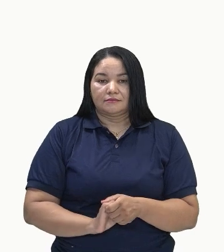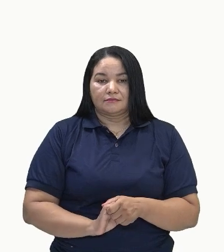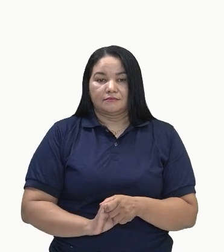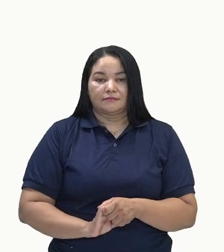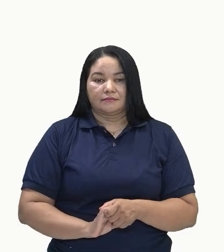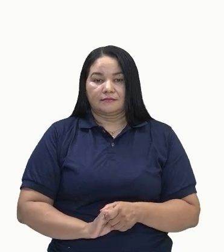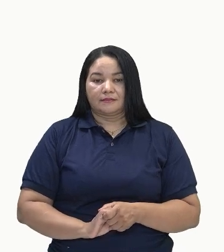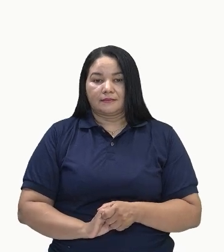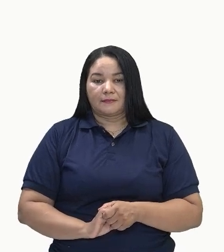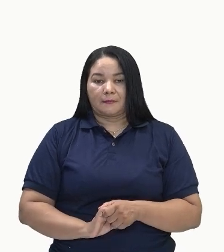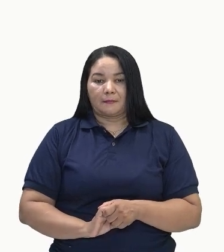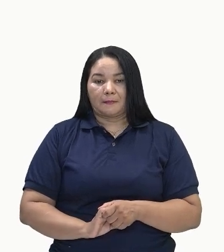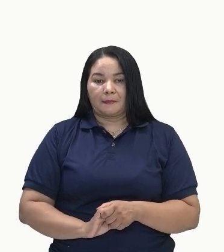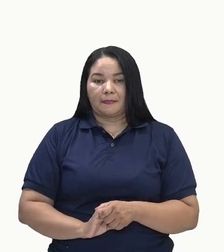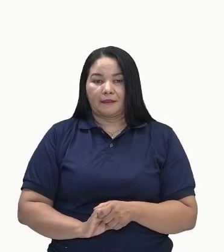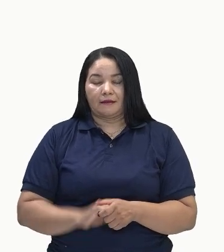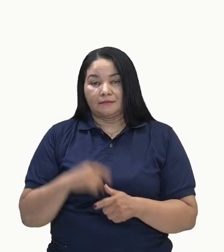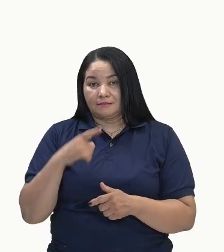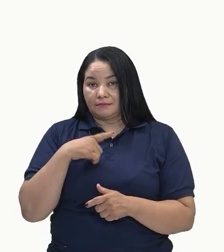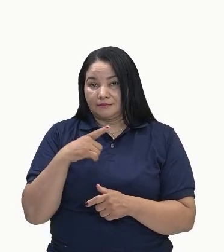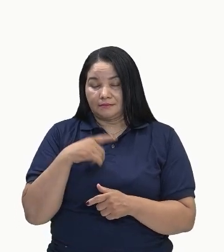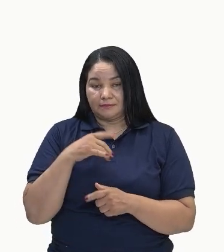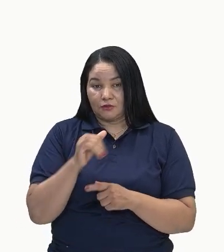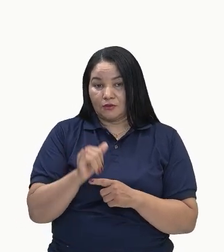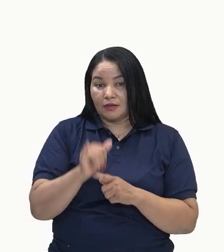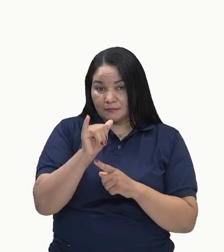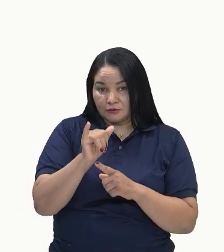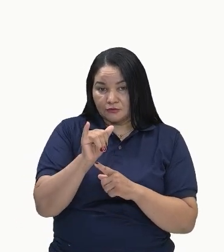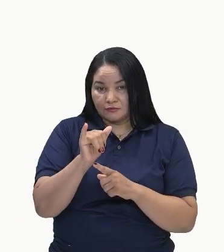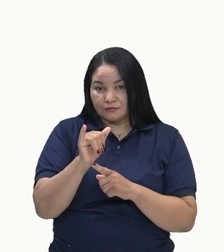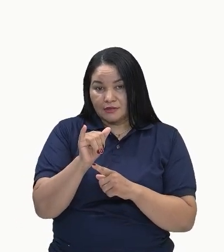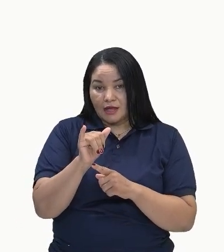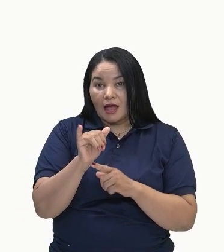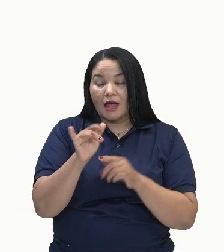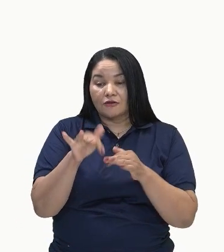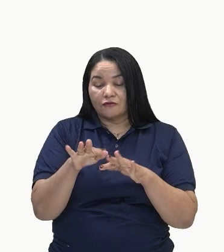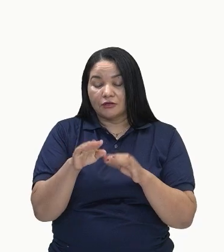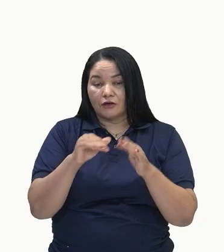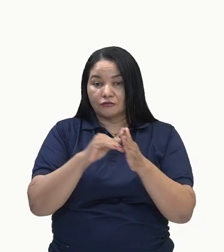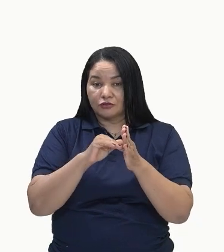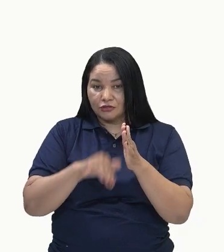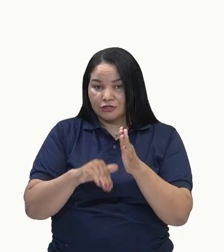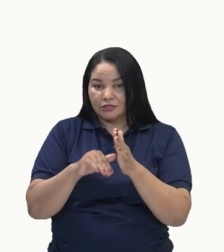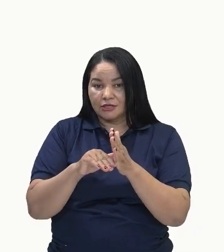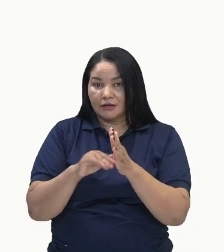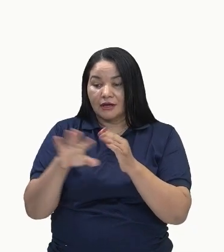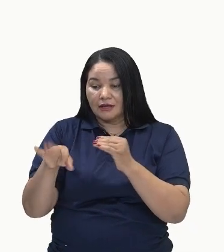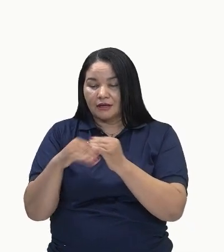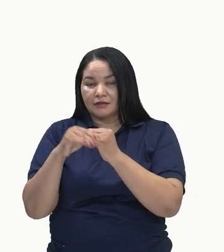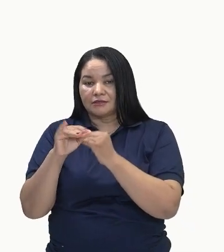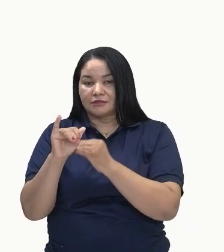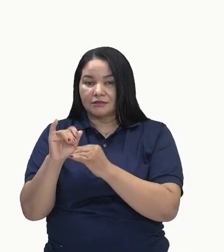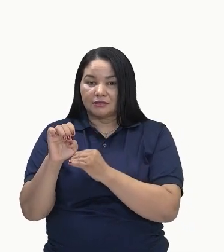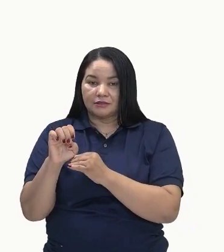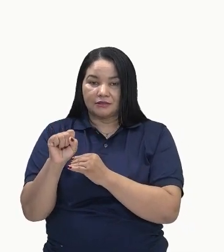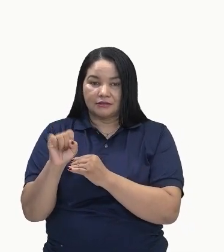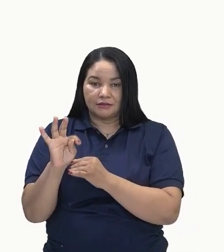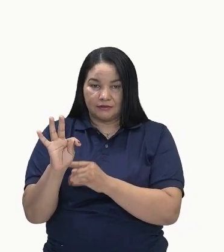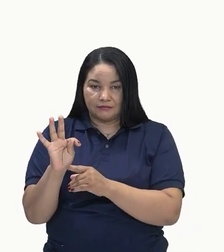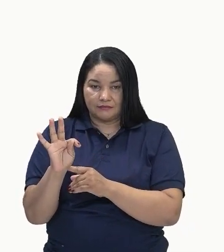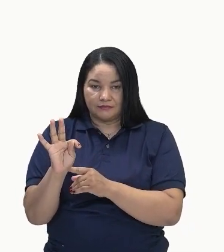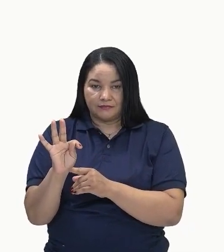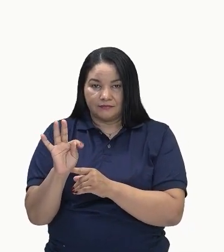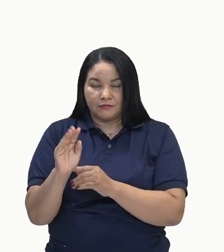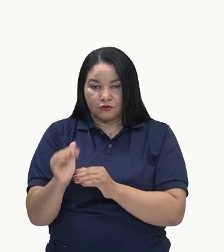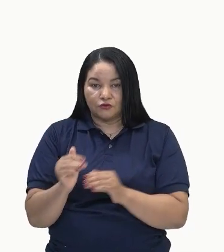Olha só, eu tinha o Y aqui, eu substituí o Y por IST. Perceberam? Então,